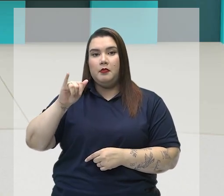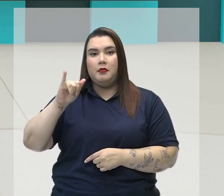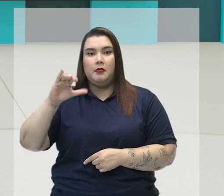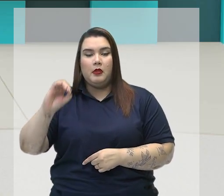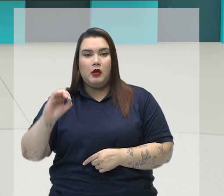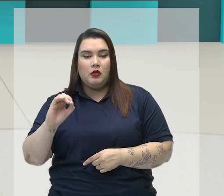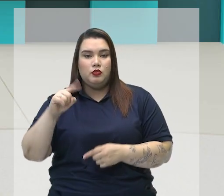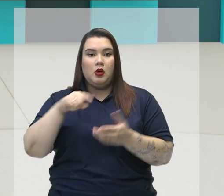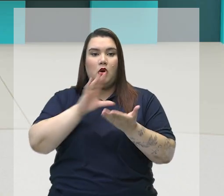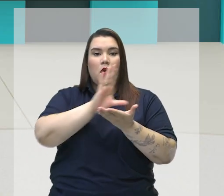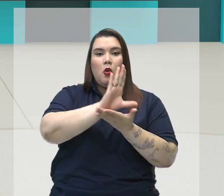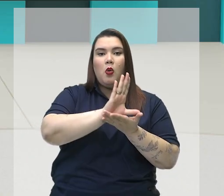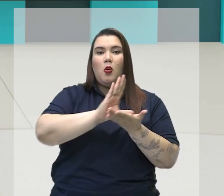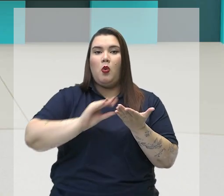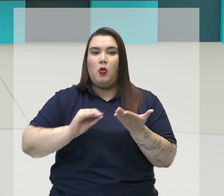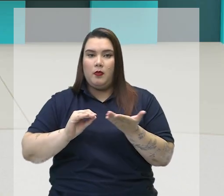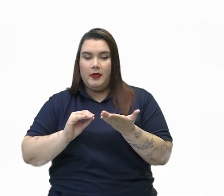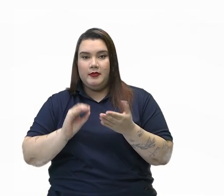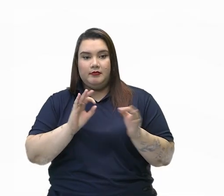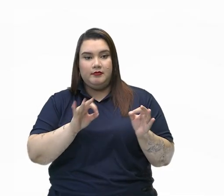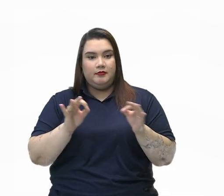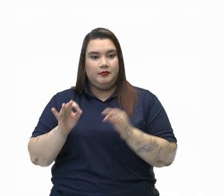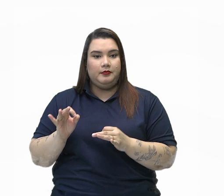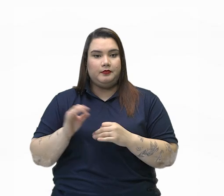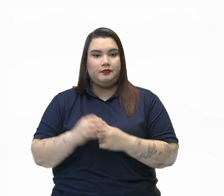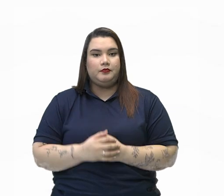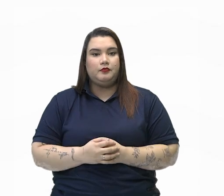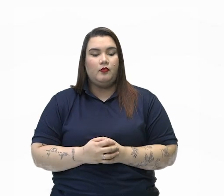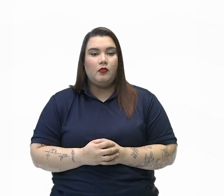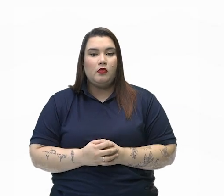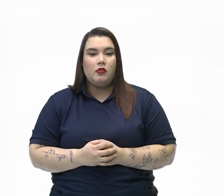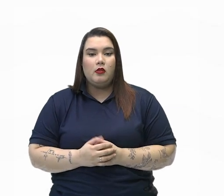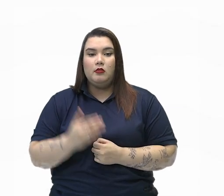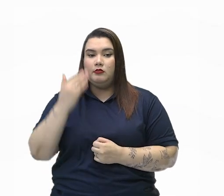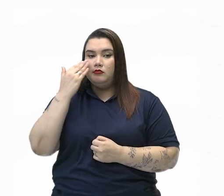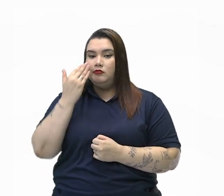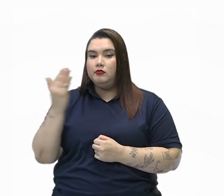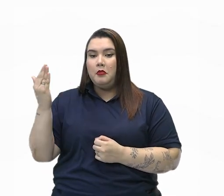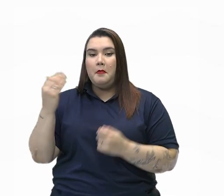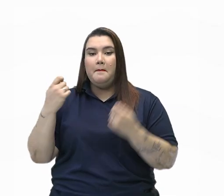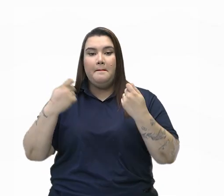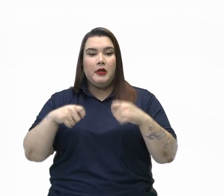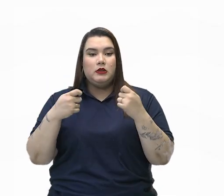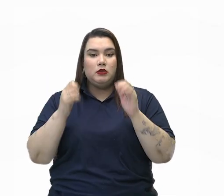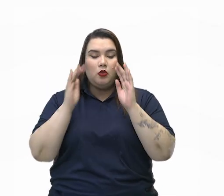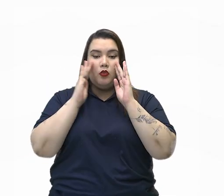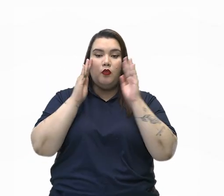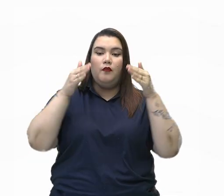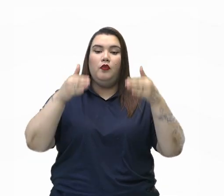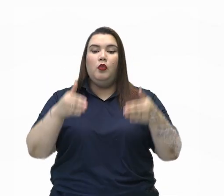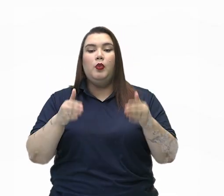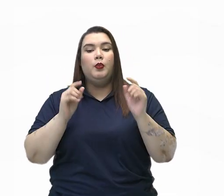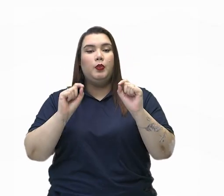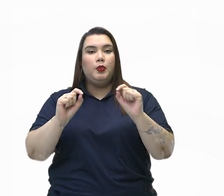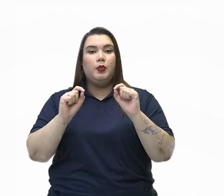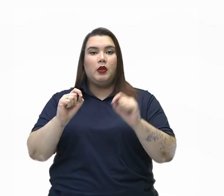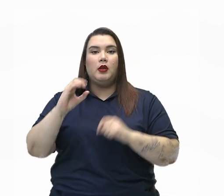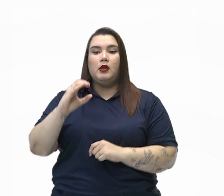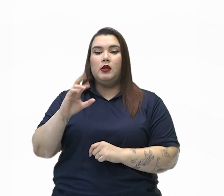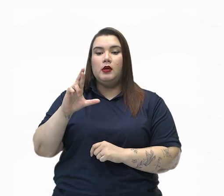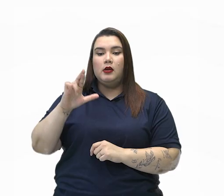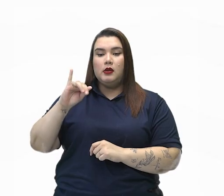quando falamos dessas questões, vamos perceber que tenho que olhar para a criação e